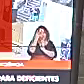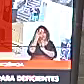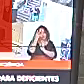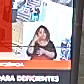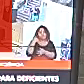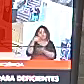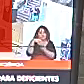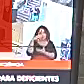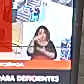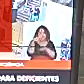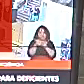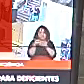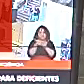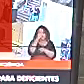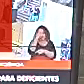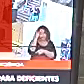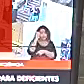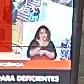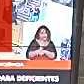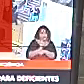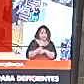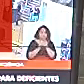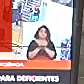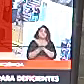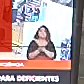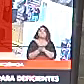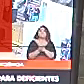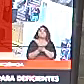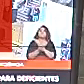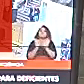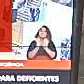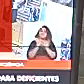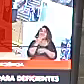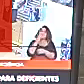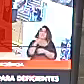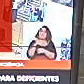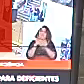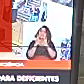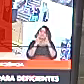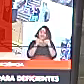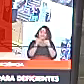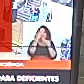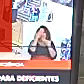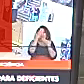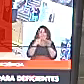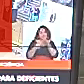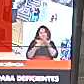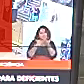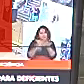Boa tarde a todas e a todos. Em primeiro lugar, agradecer pelo convite ao